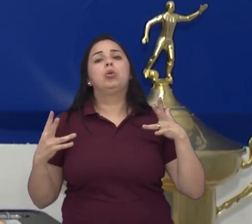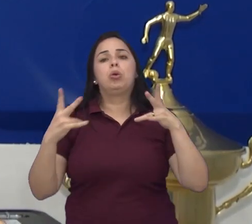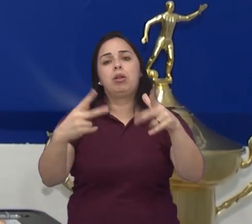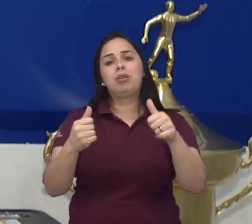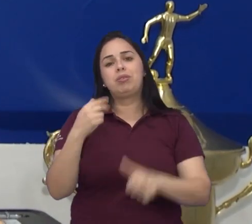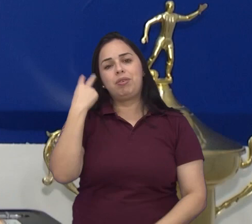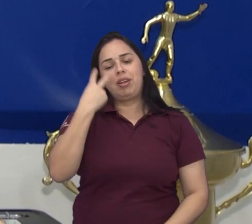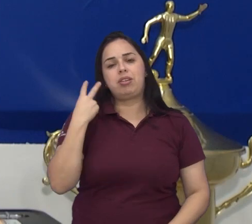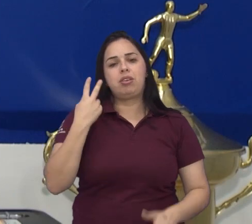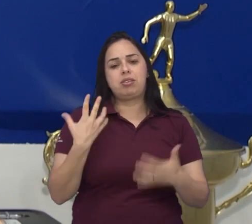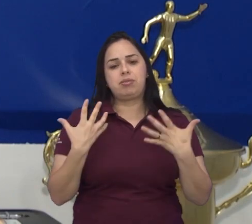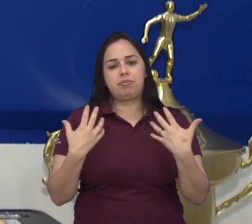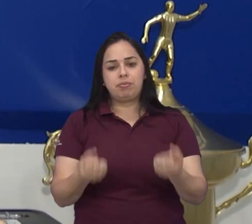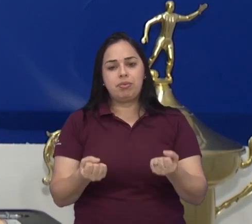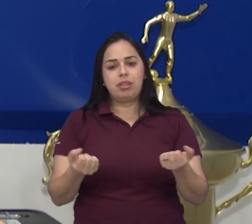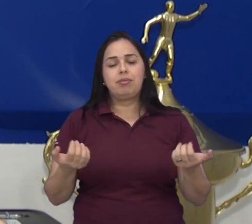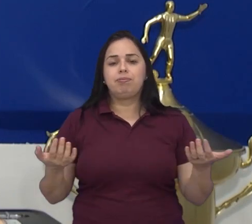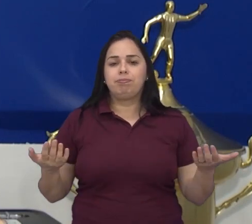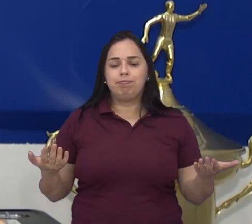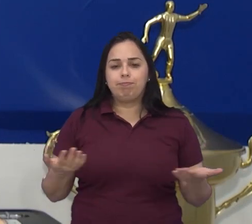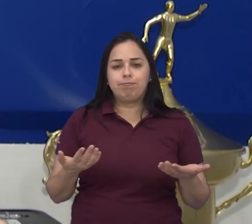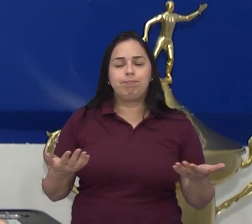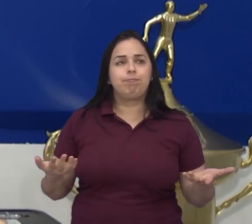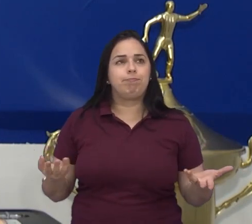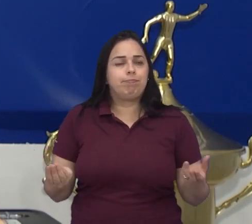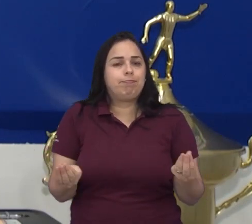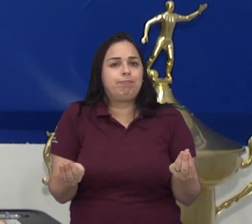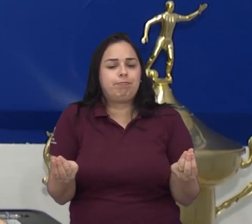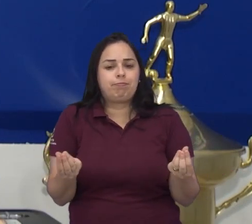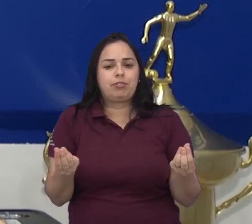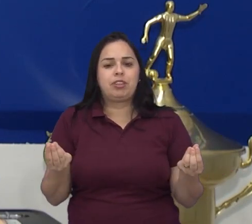aqui na casa. E os tempos agora, né?